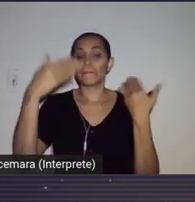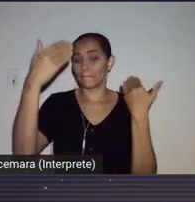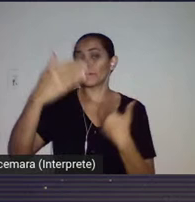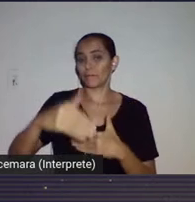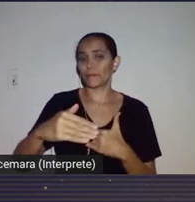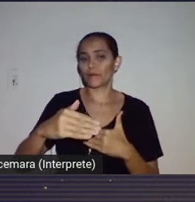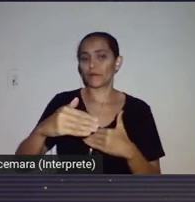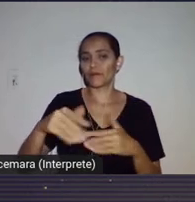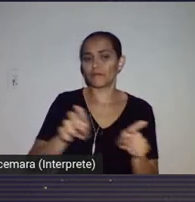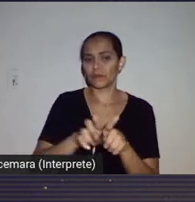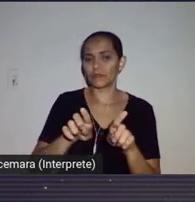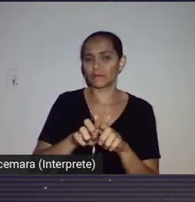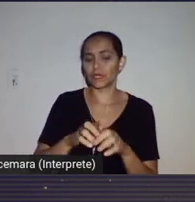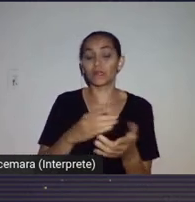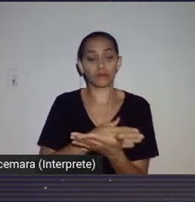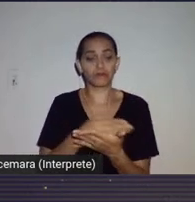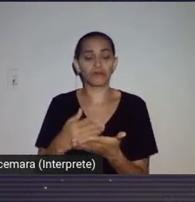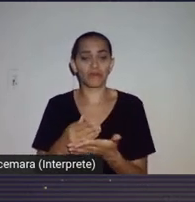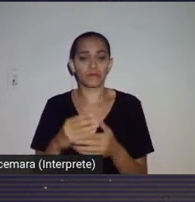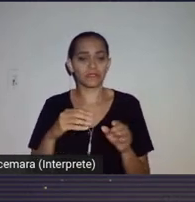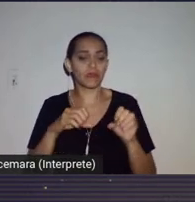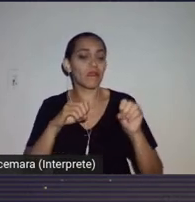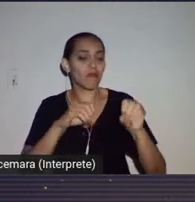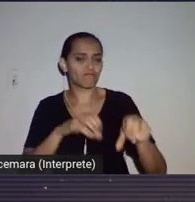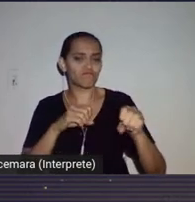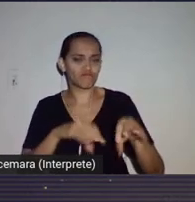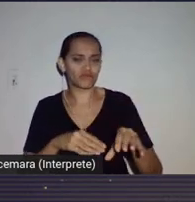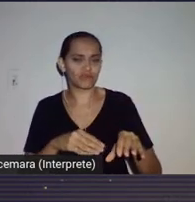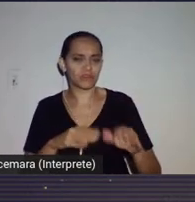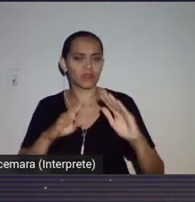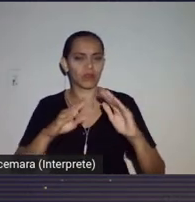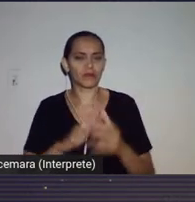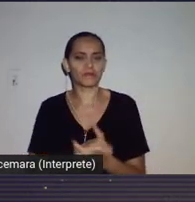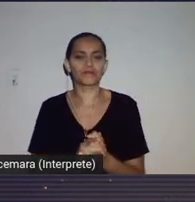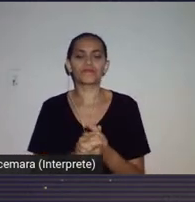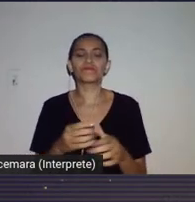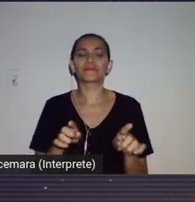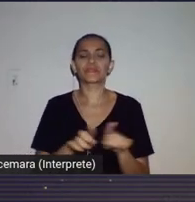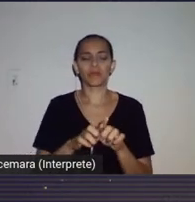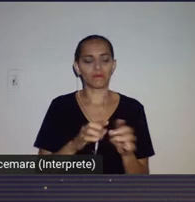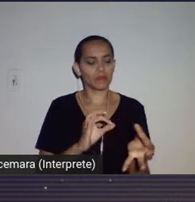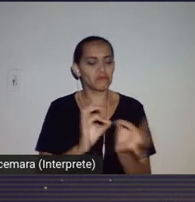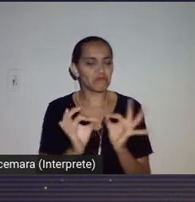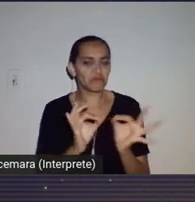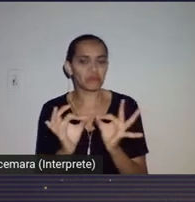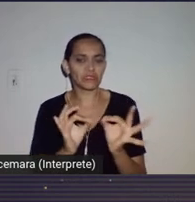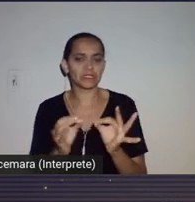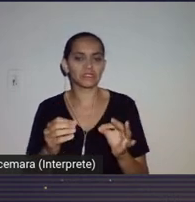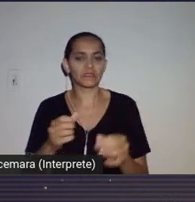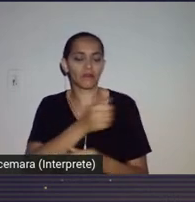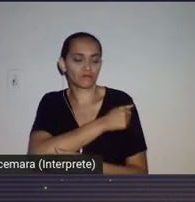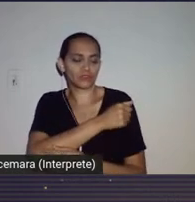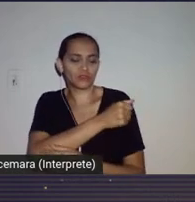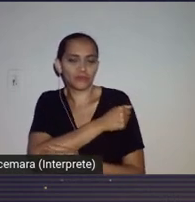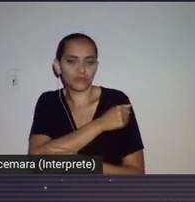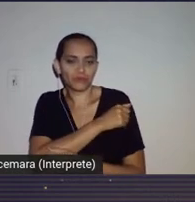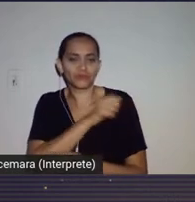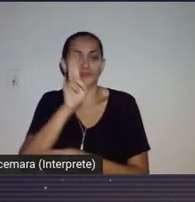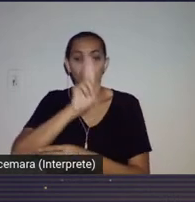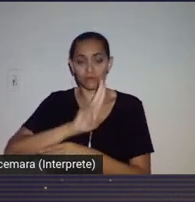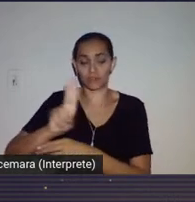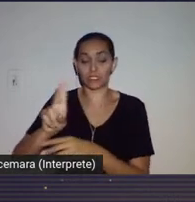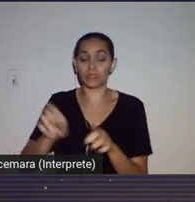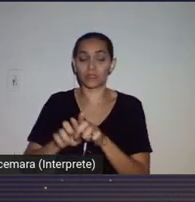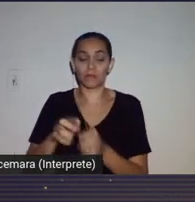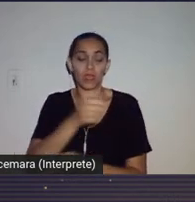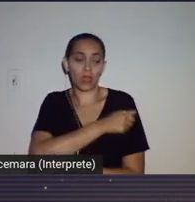também ministrar aulas na universidade de preparação para os alunos para maratona, e também alunos de ensino médio e